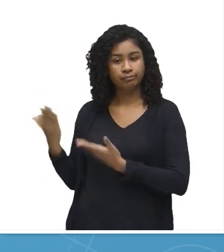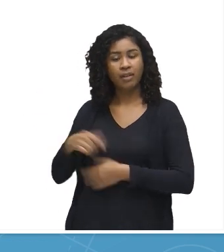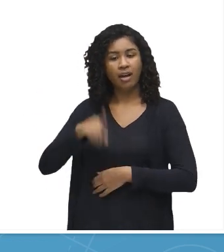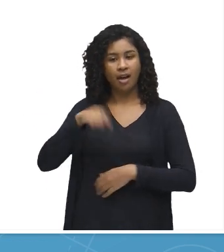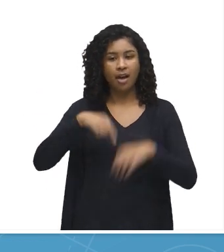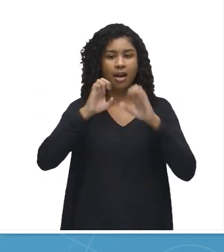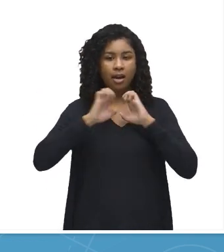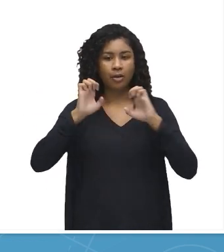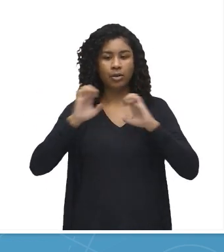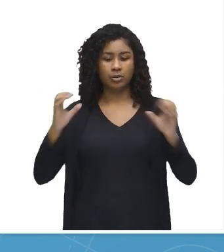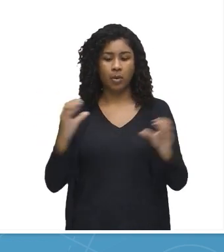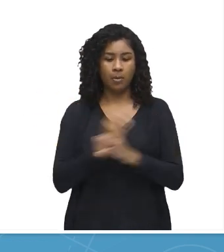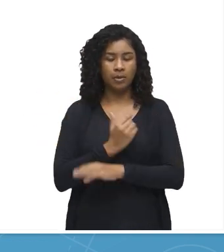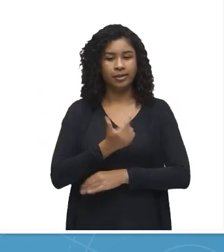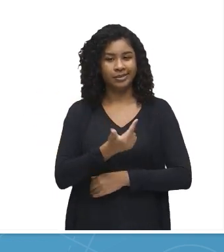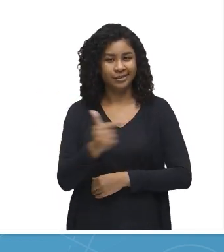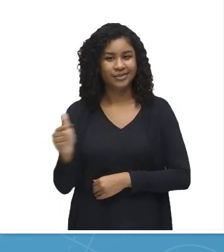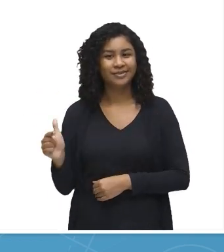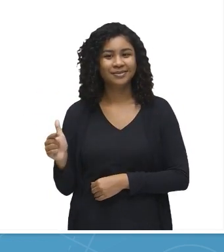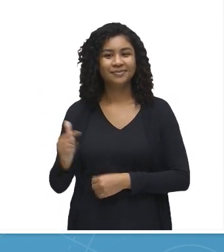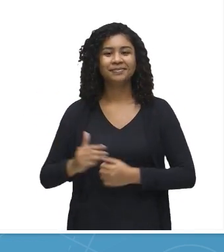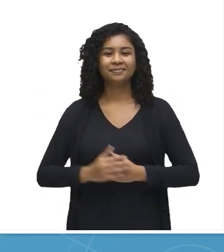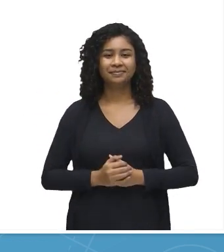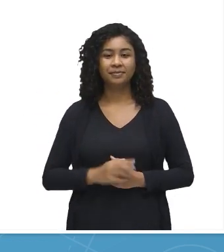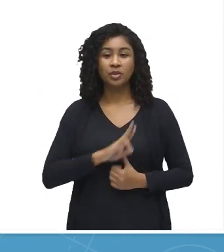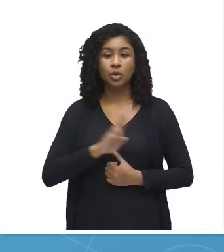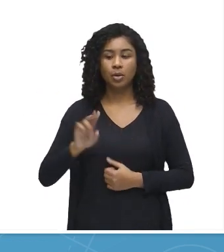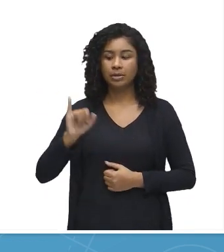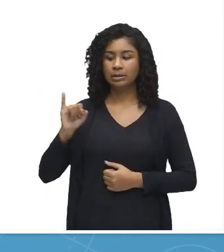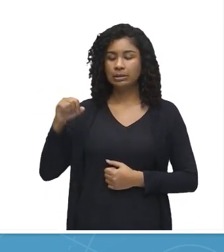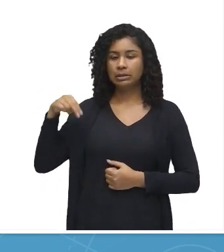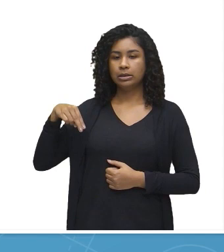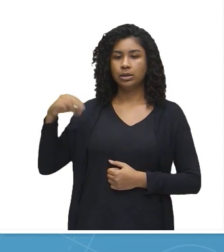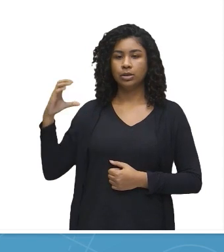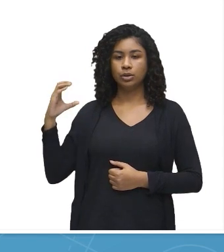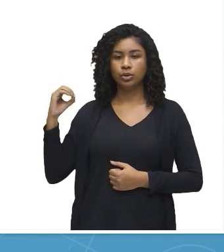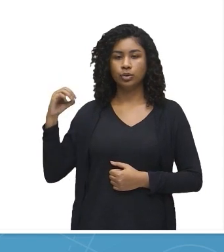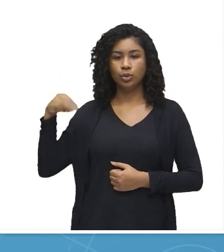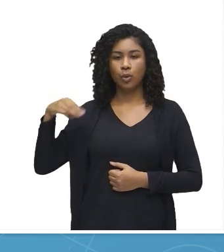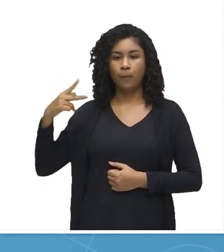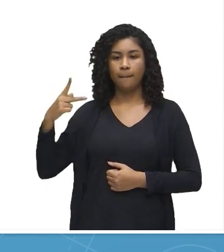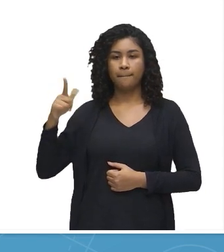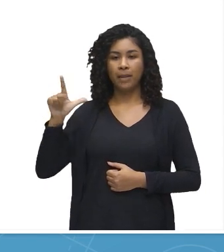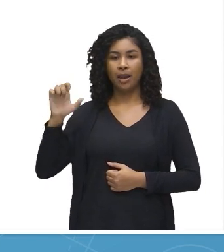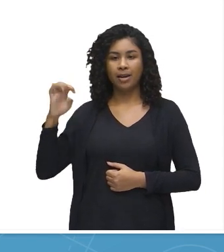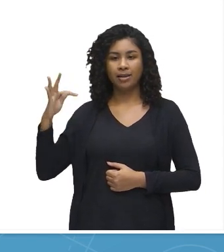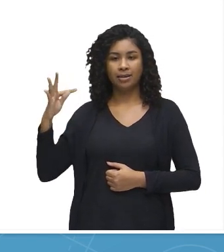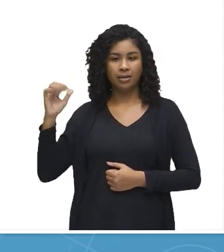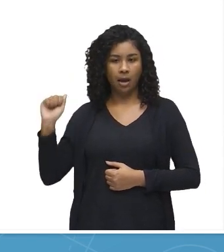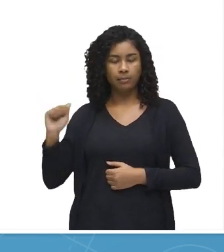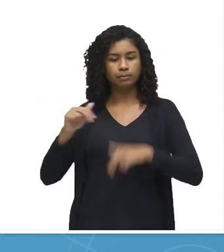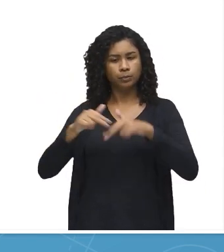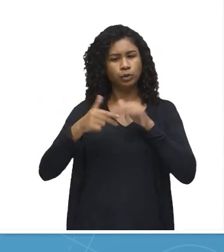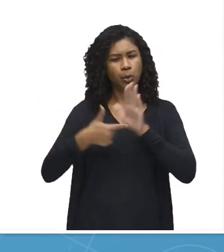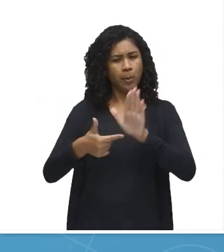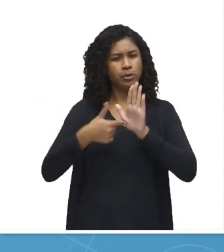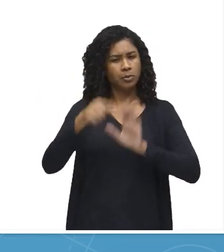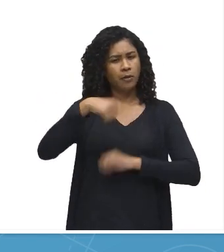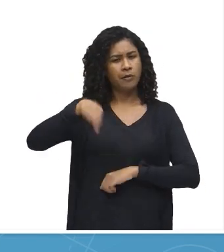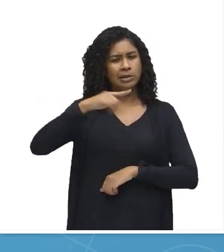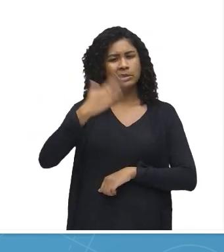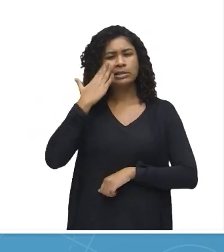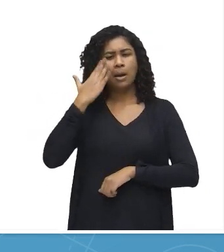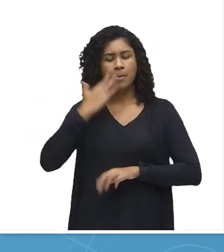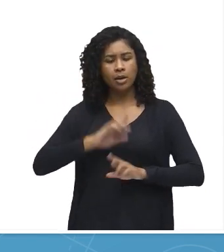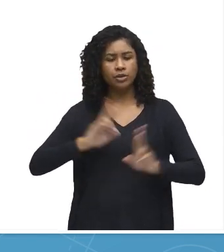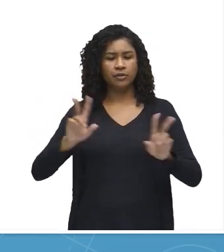equação do segundo grau incompleta, tá? Apenas para a gente diferenciar uma equação completa de uma incompleta, tá certo?